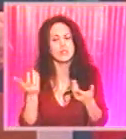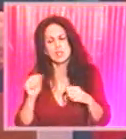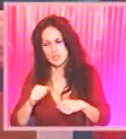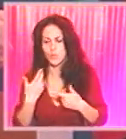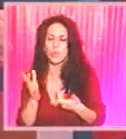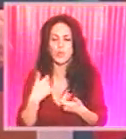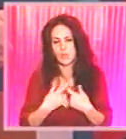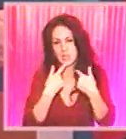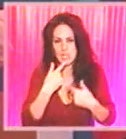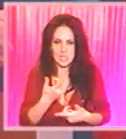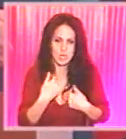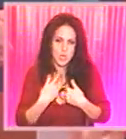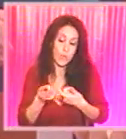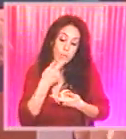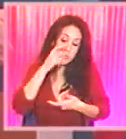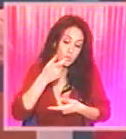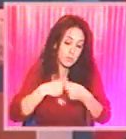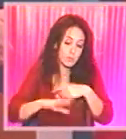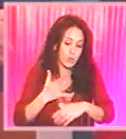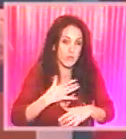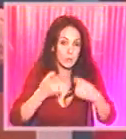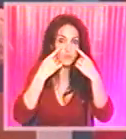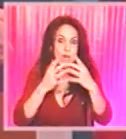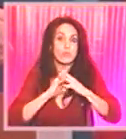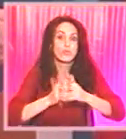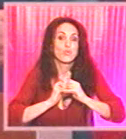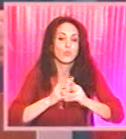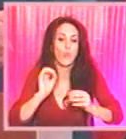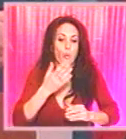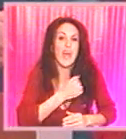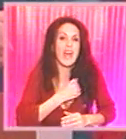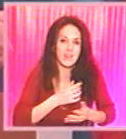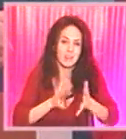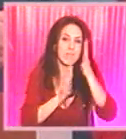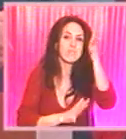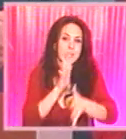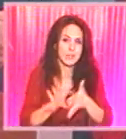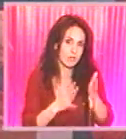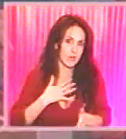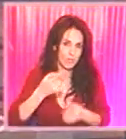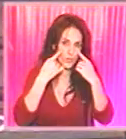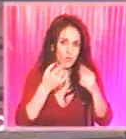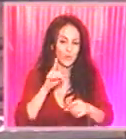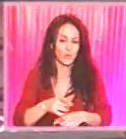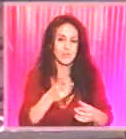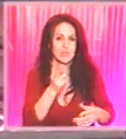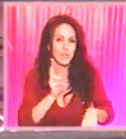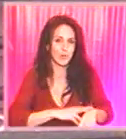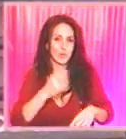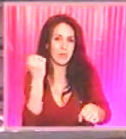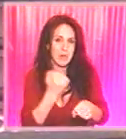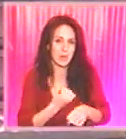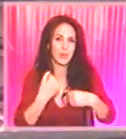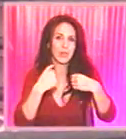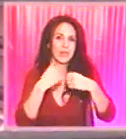um vendedor... Obviamente não dando visibilidade da estrutura, ou neste caso da claro. Não estrutura que você era o vendedor, trás. O diretor, o trabalhador